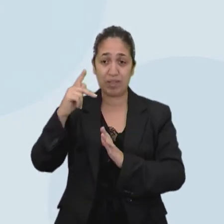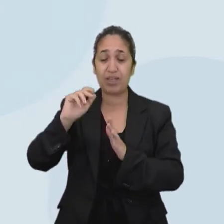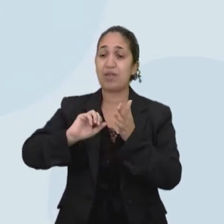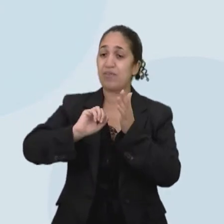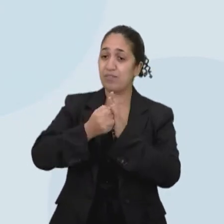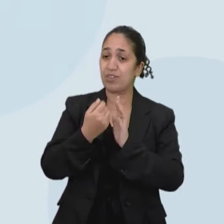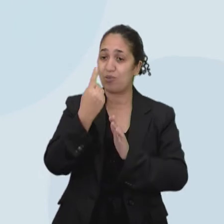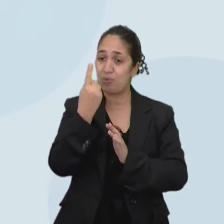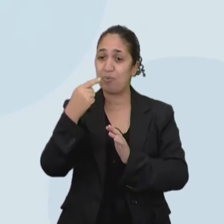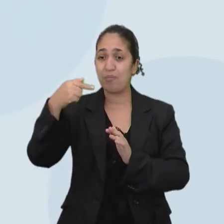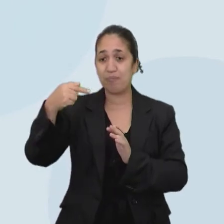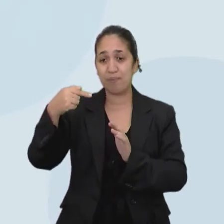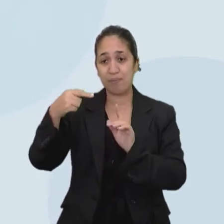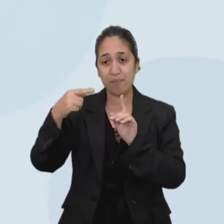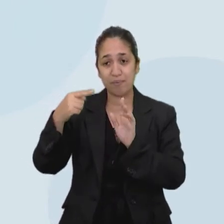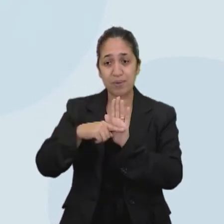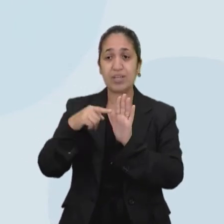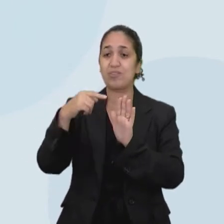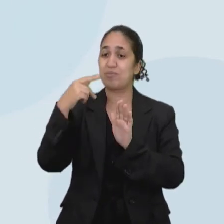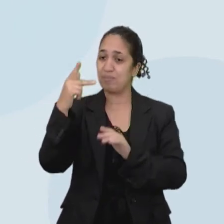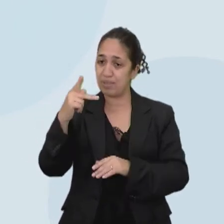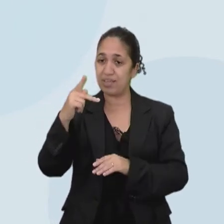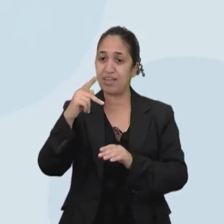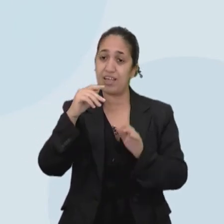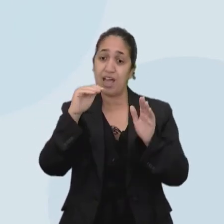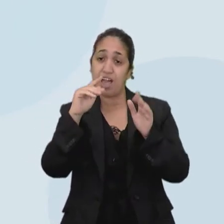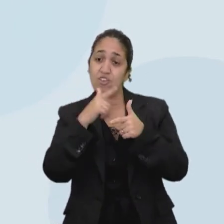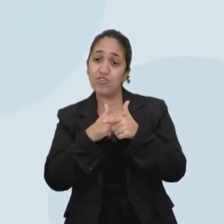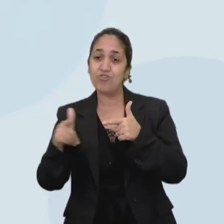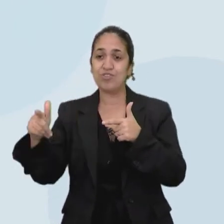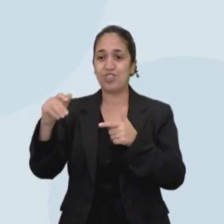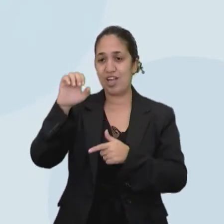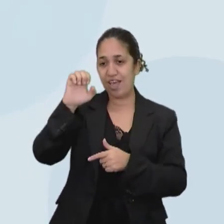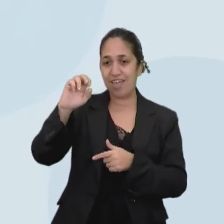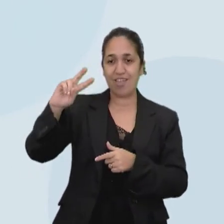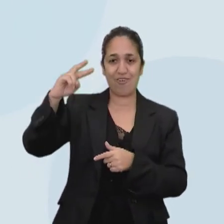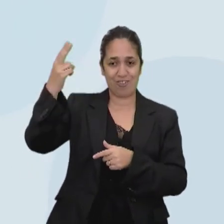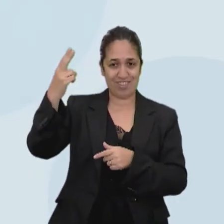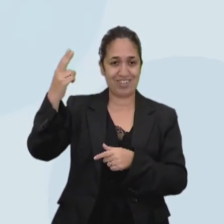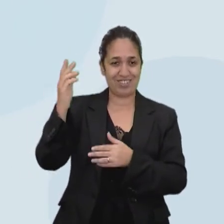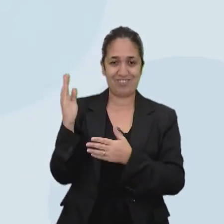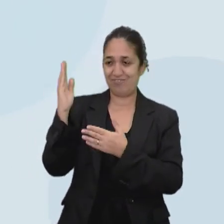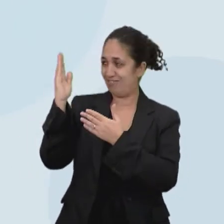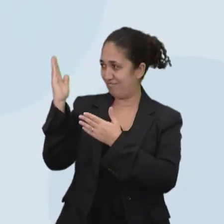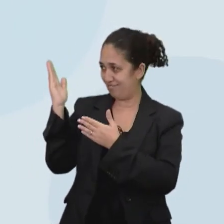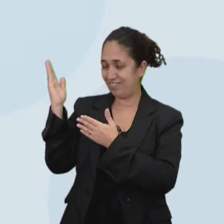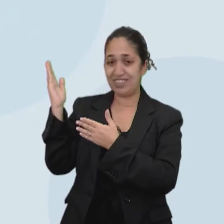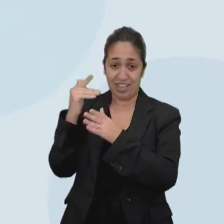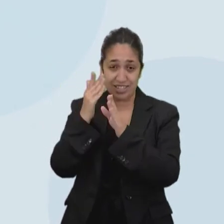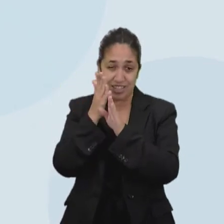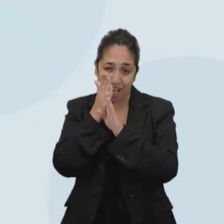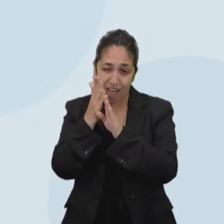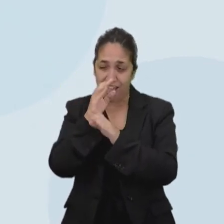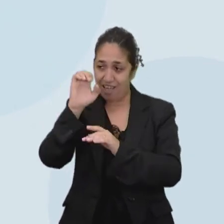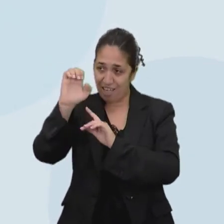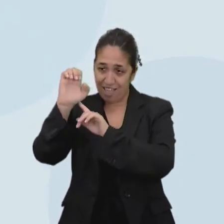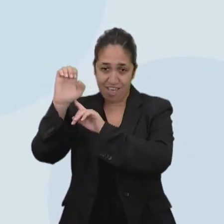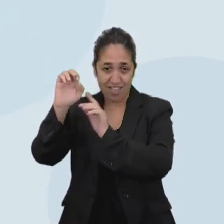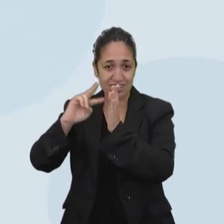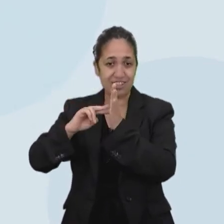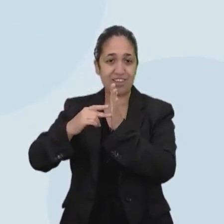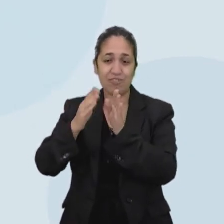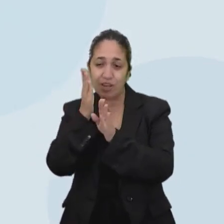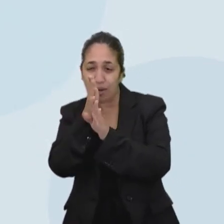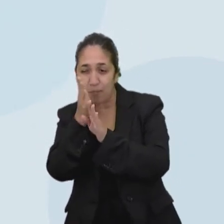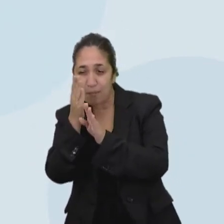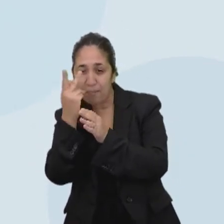E elevado ao quadrado. Esse E aí, que está lá embaixo, no denominador elevado ao quadrado, é a margem de erro. Tudo bem? Então, a margem